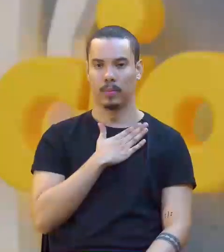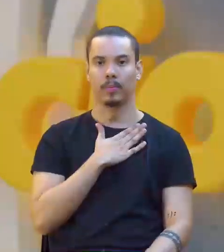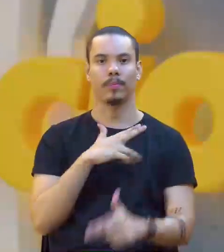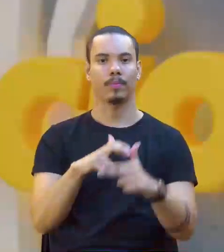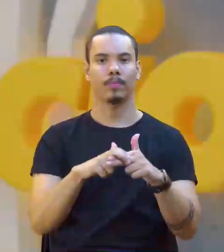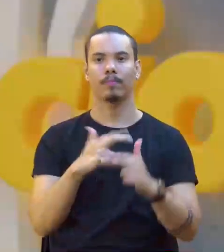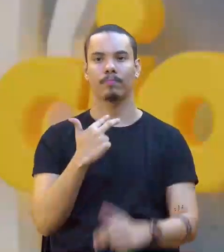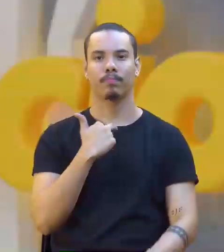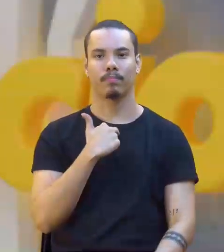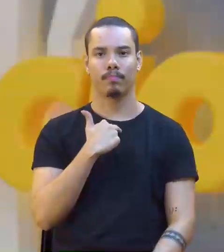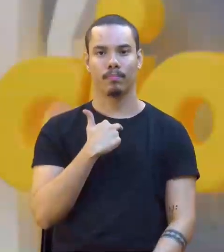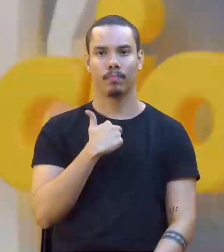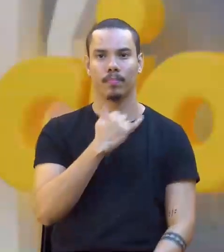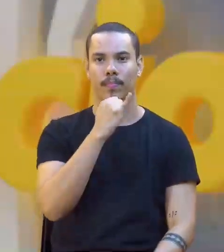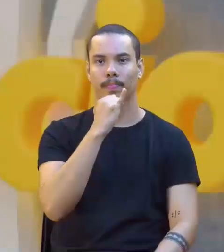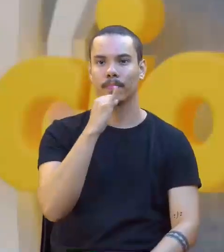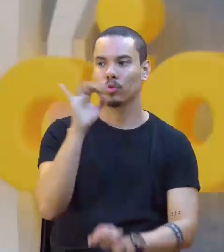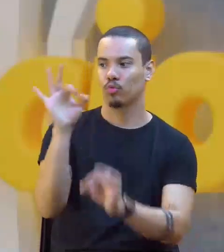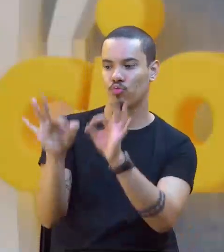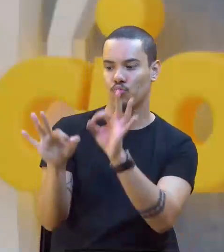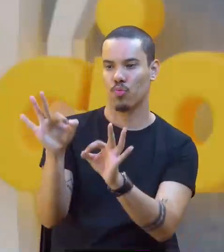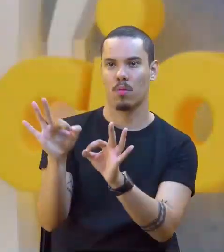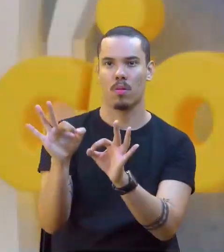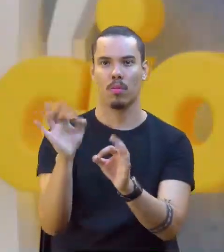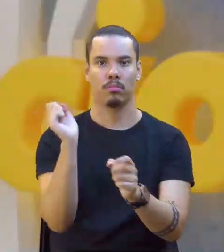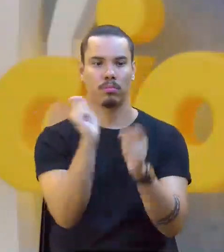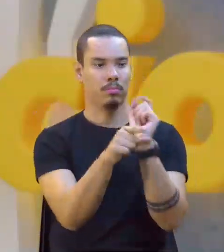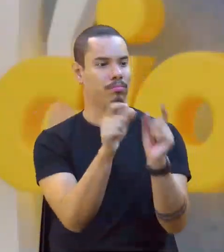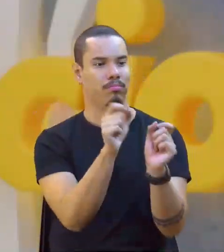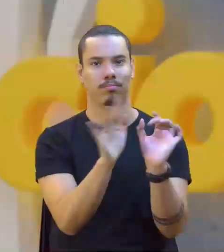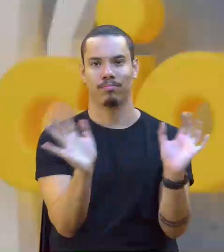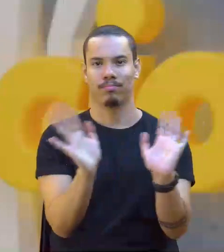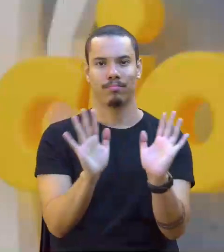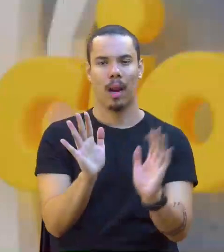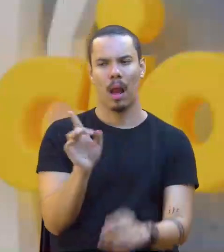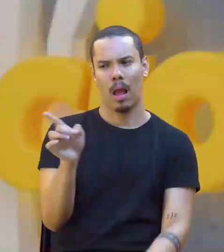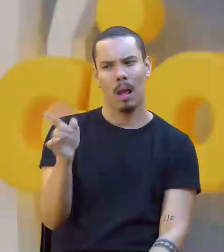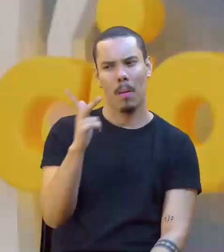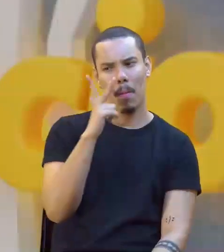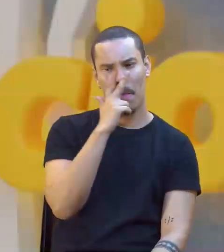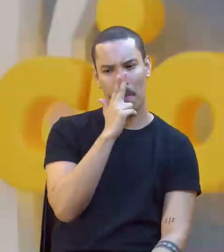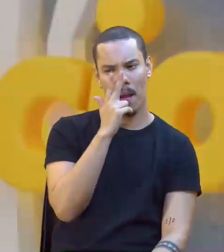pode julgar a aparência,